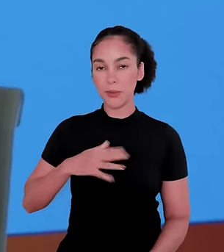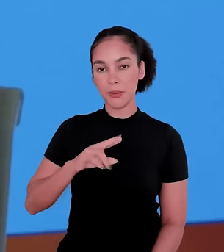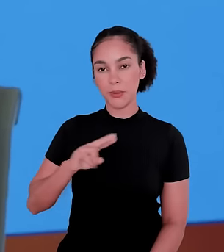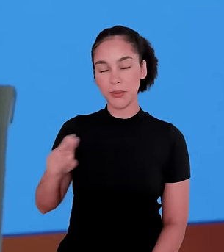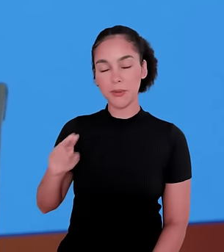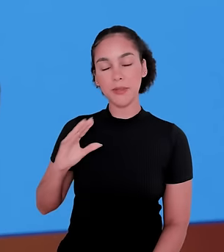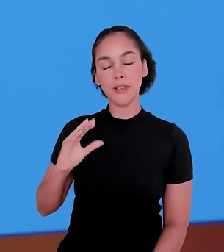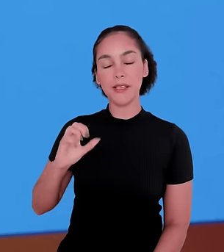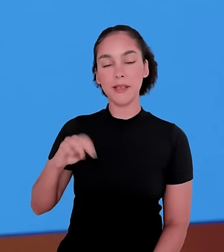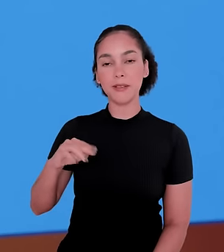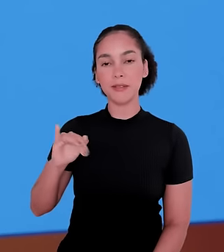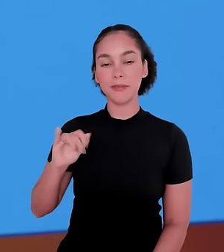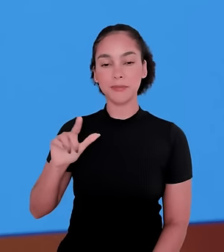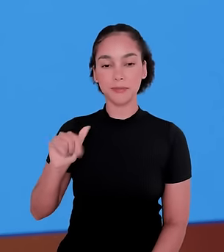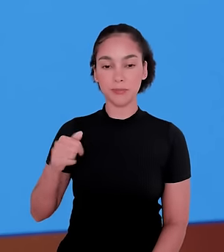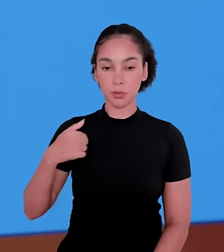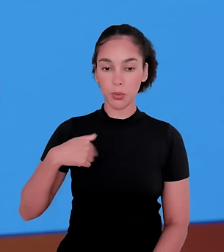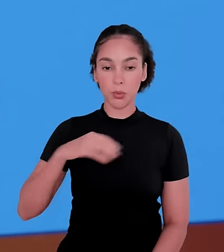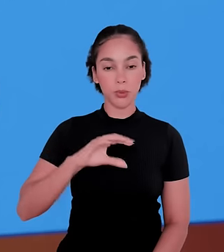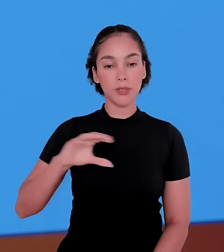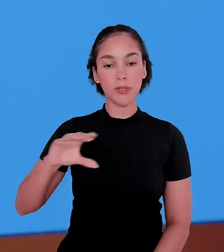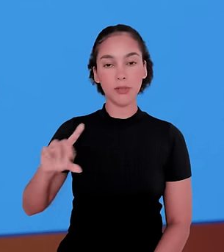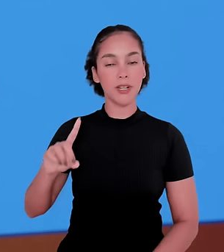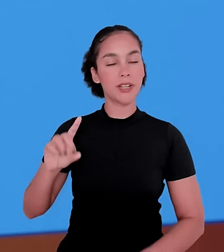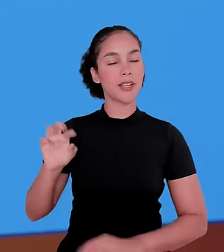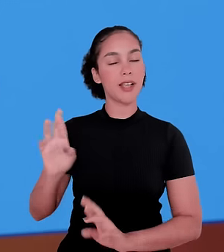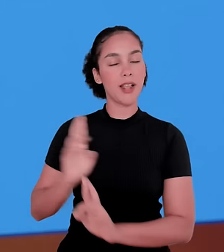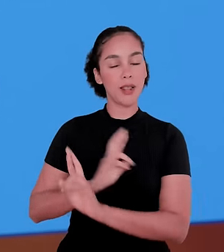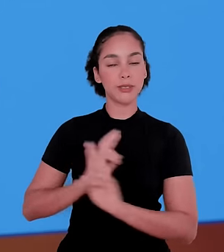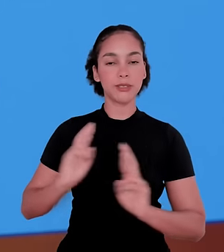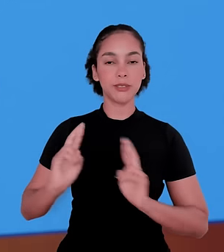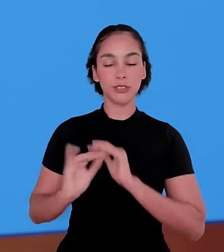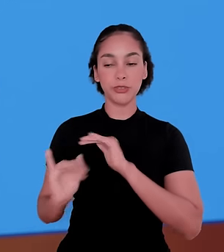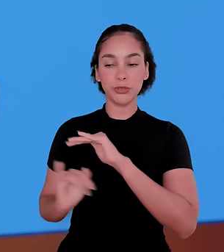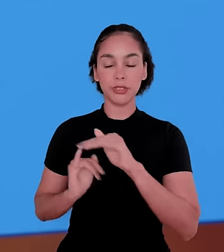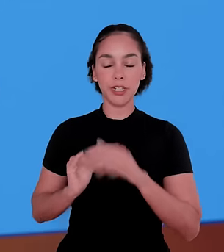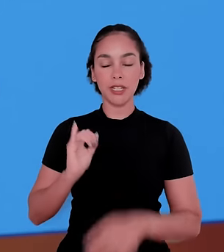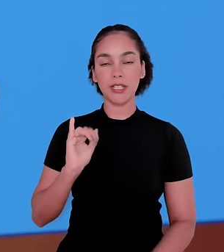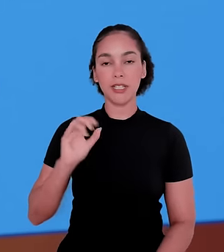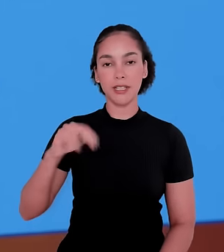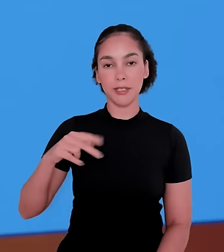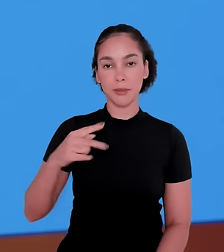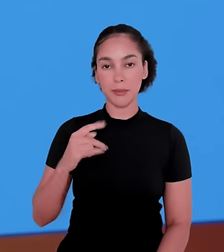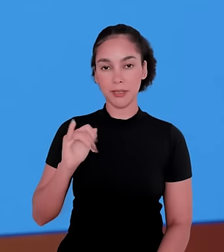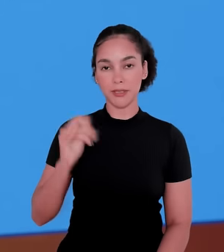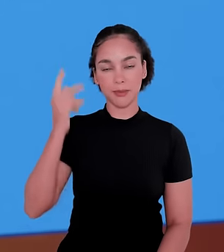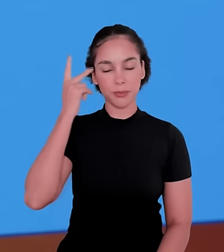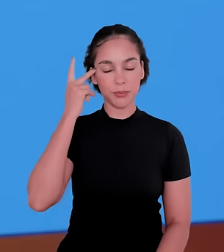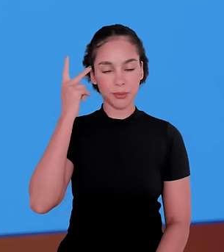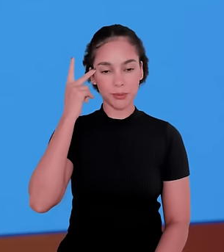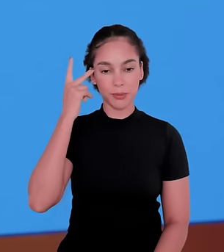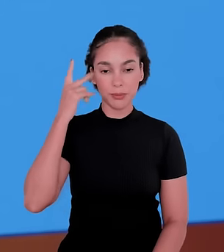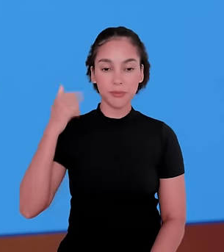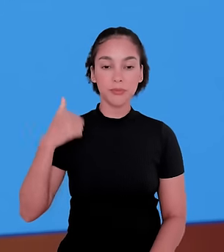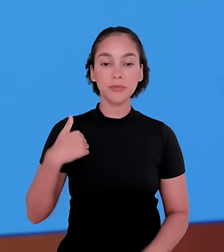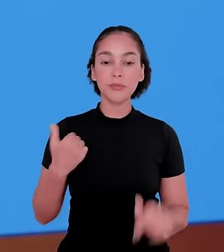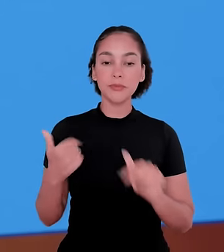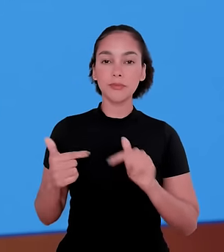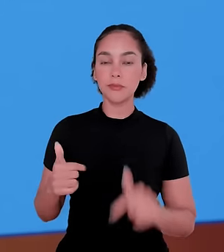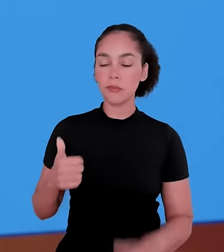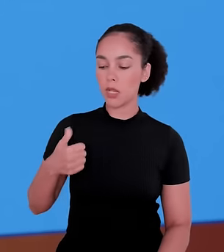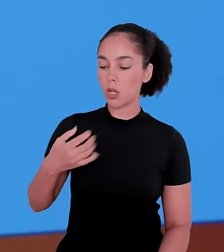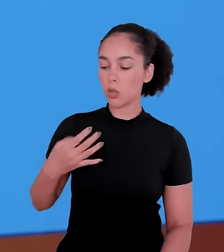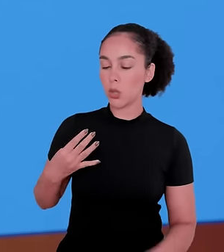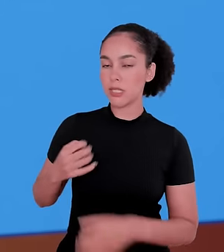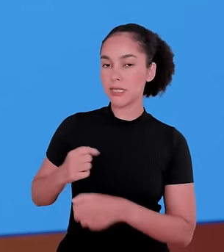Camila Chaves Eu Sou coordenadora de relações institucionais do INPI em São Paulo eh eu trabalho há 14 anos